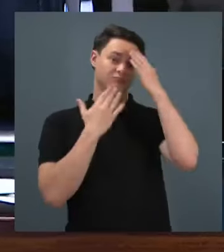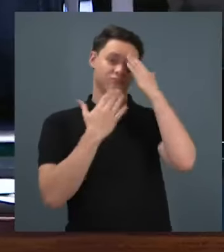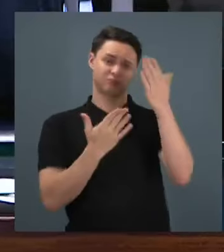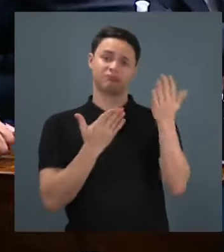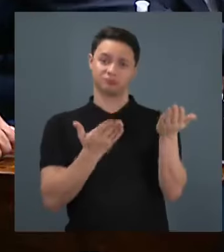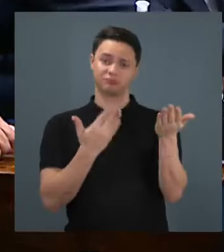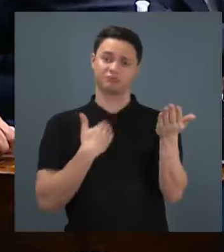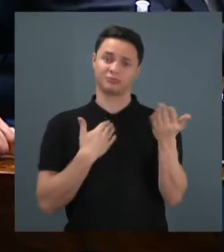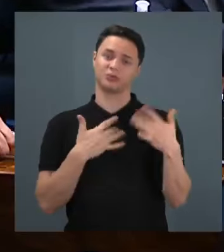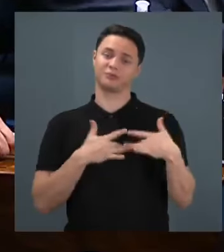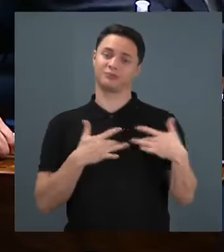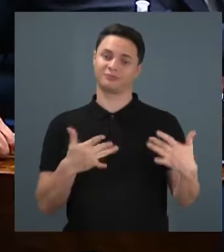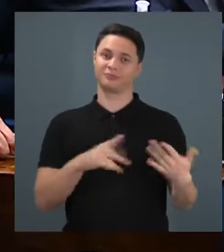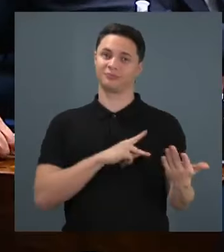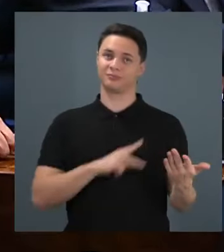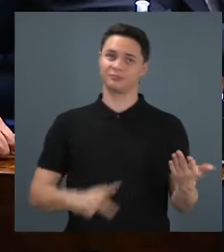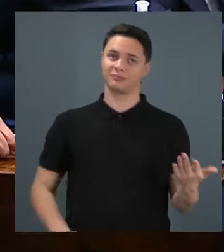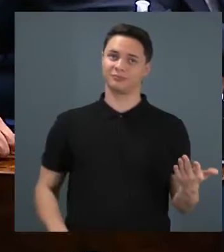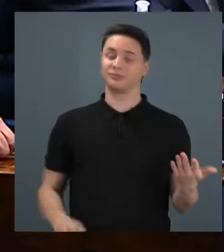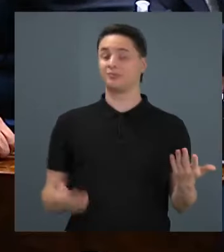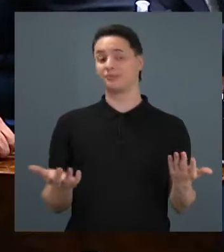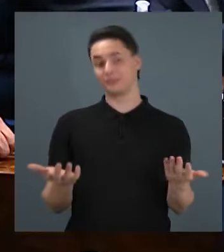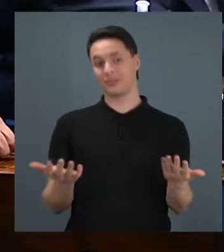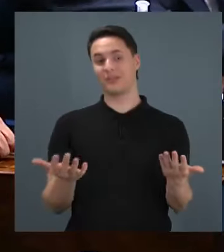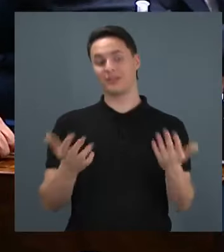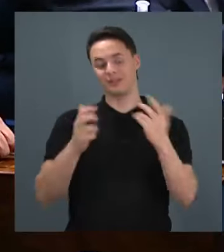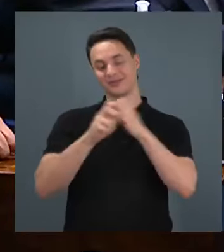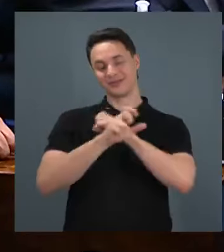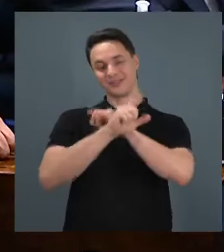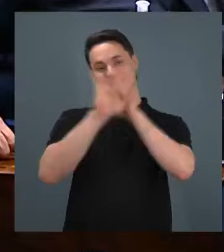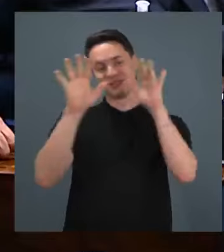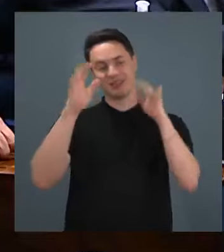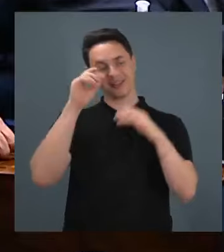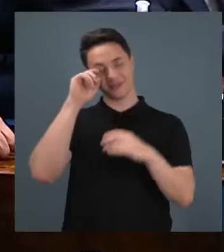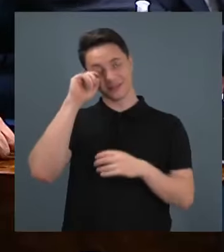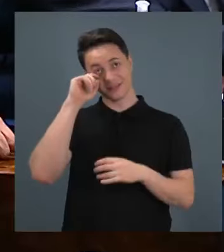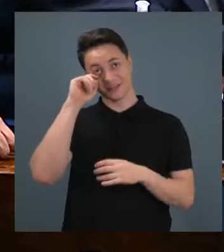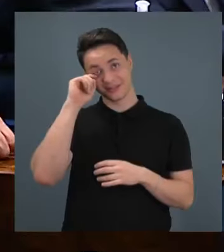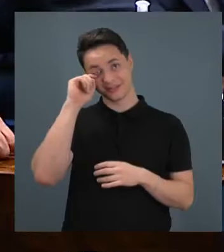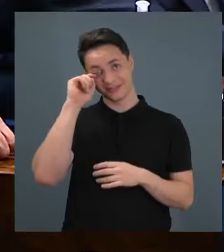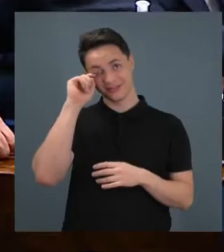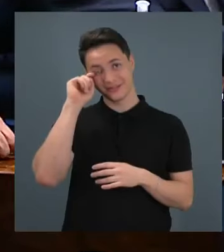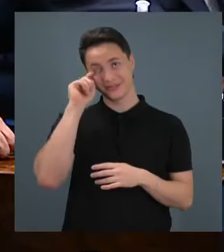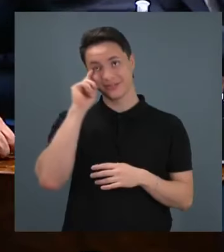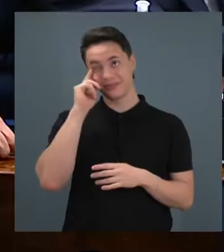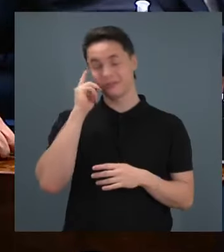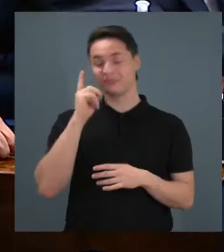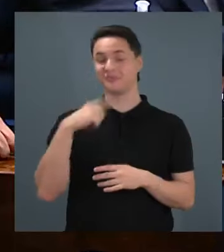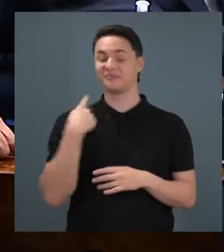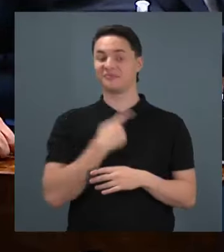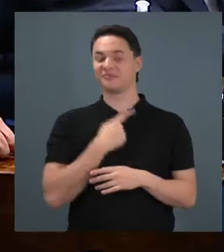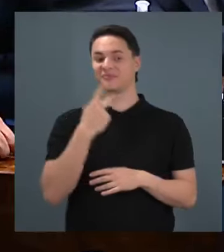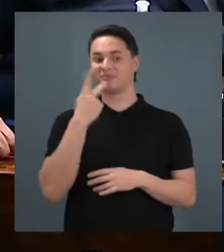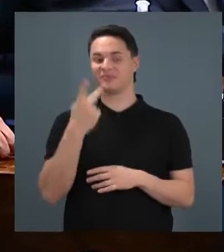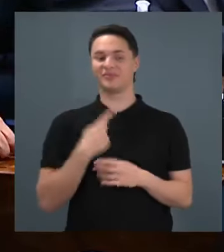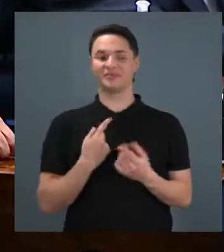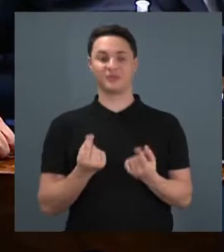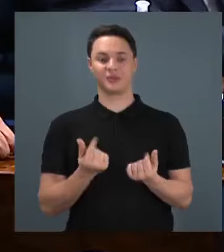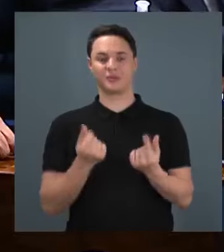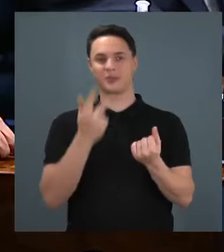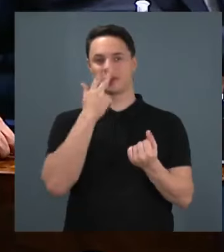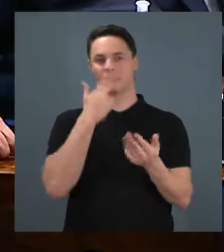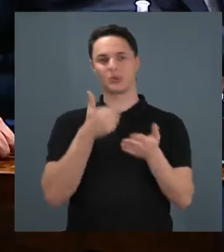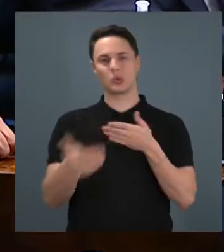a gentileza do presidente, apenas para deixar claro que nós estamos tratando aqui de bilhões de uma forma um pouco